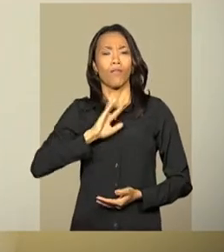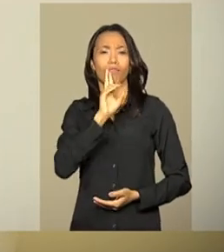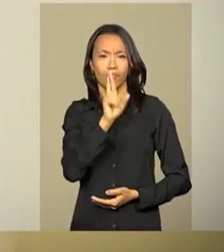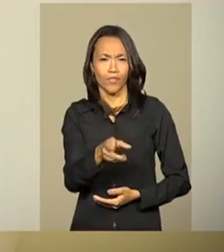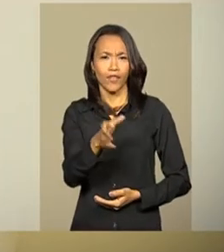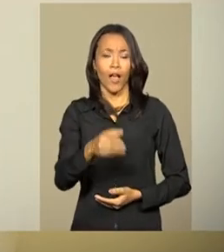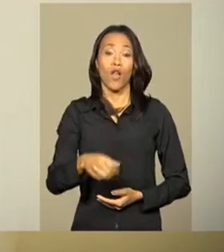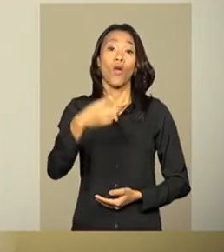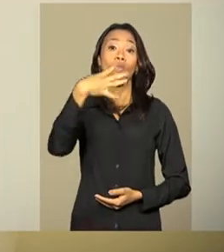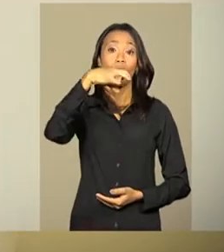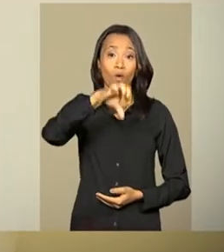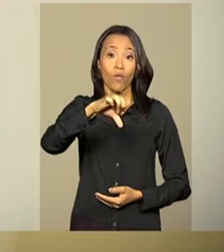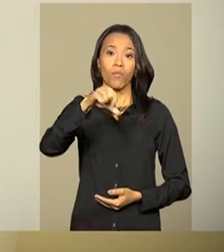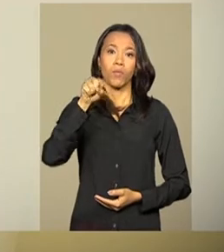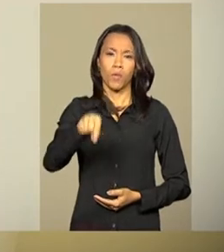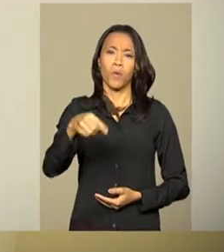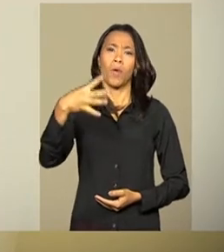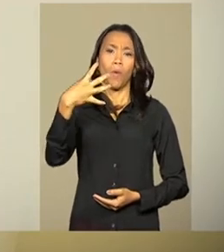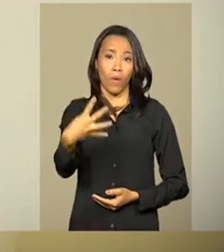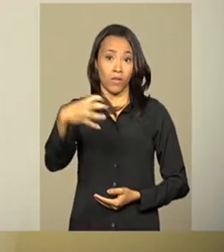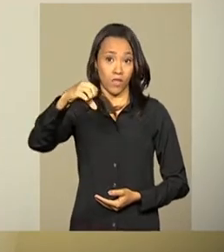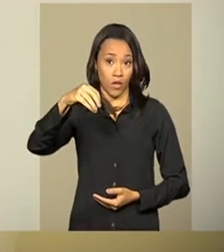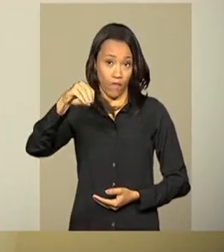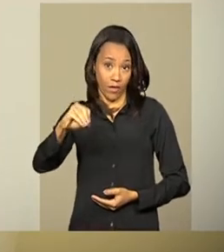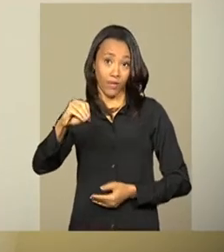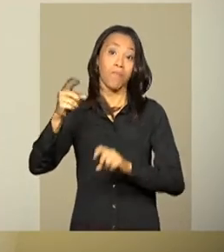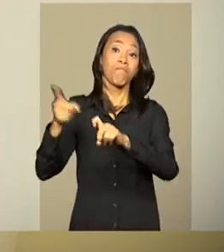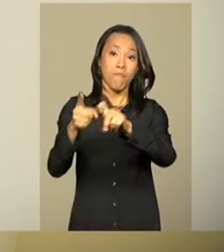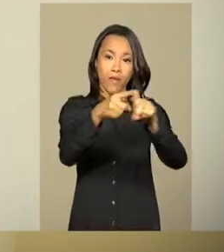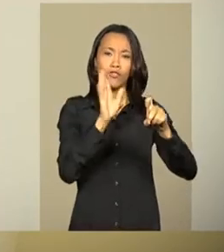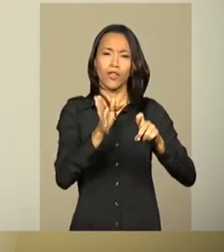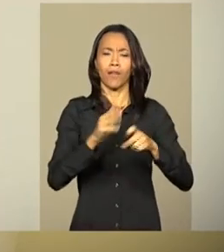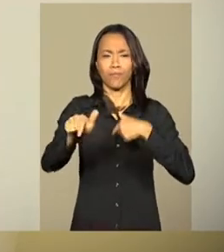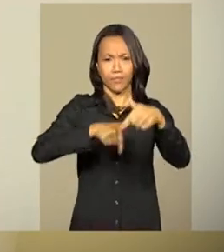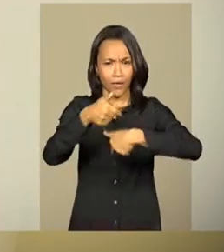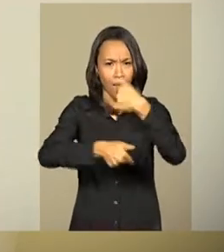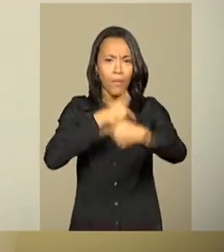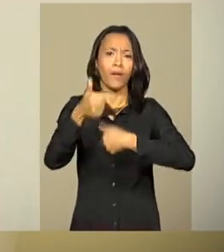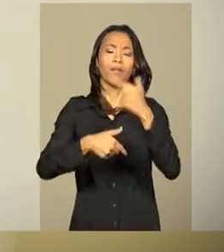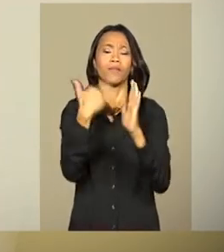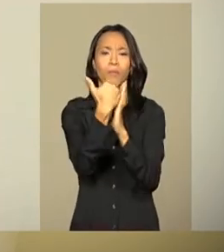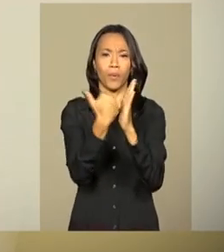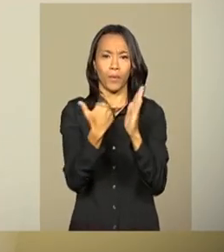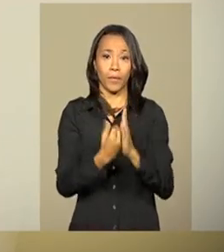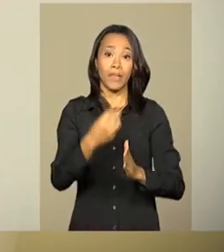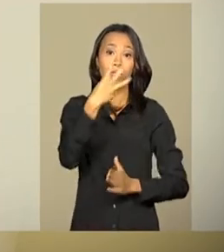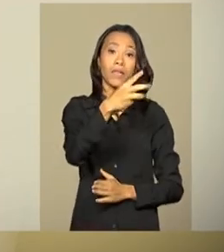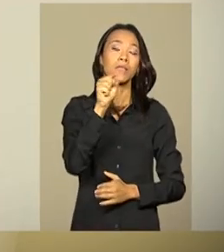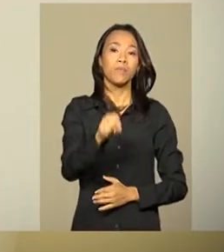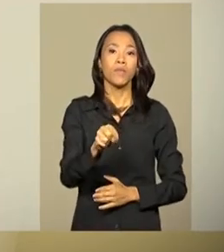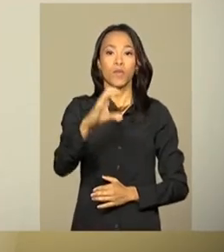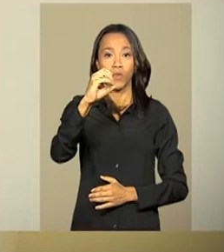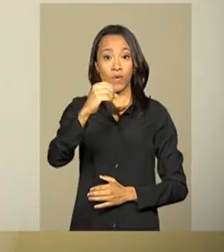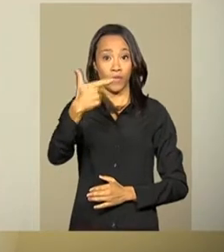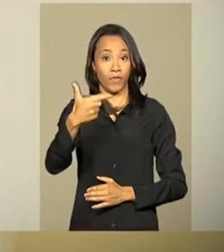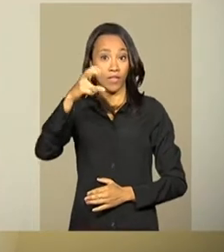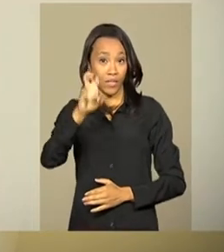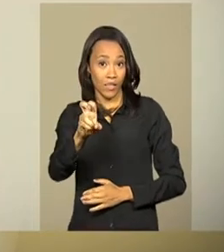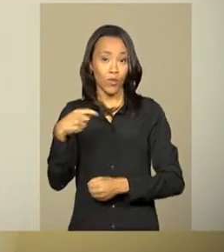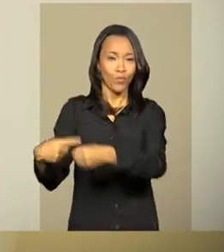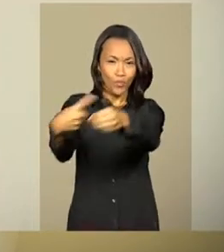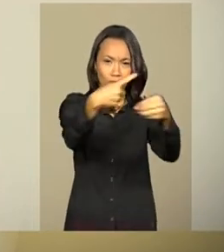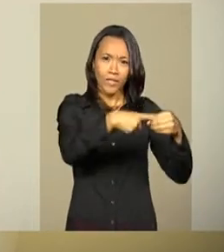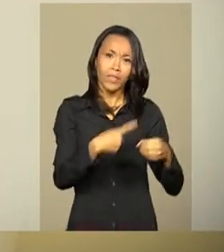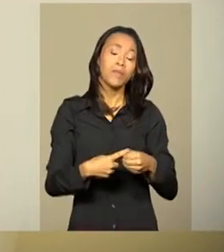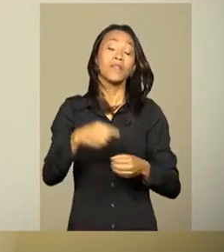temos 9.490 médicos atuando pelo mais médicos em 3025 municípios e